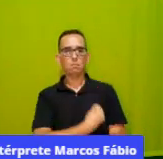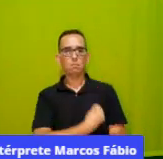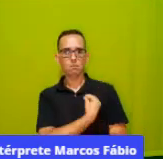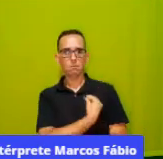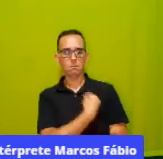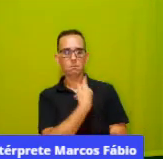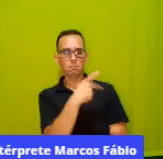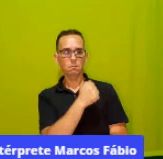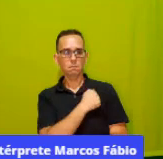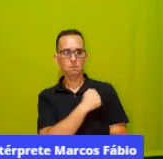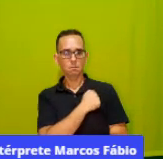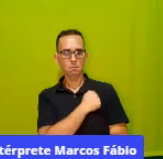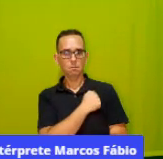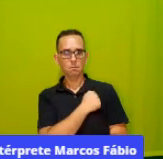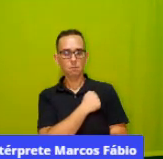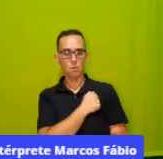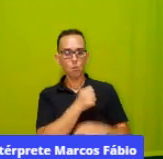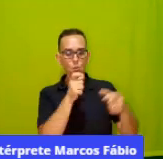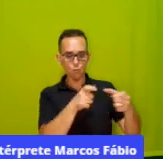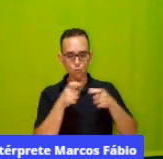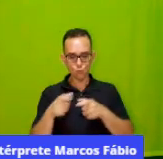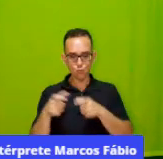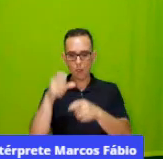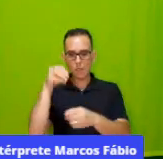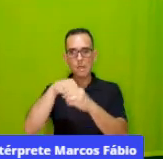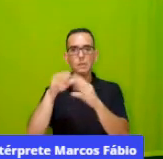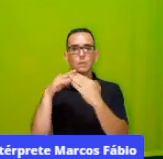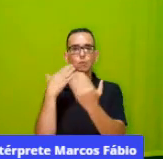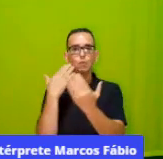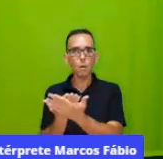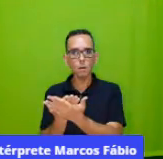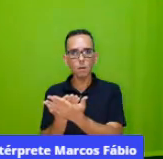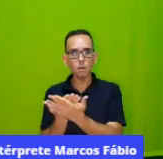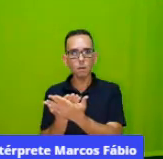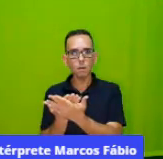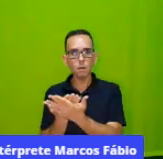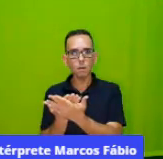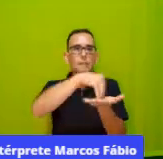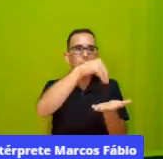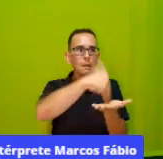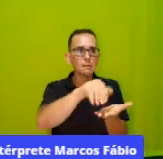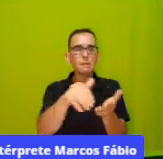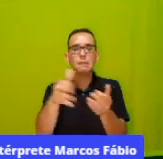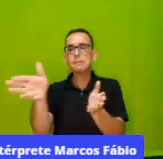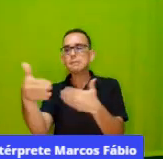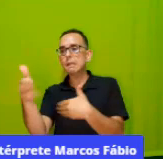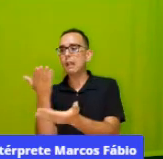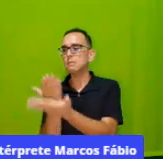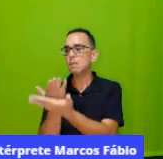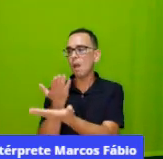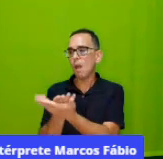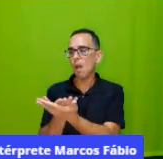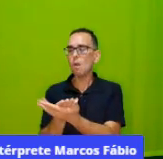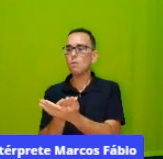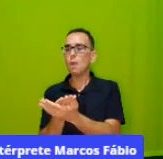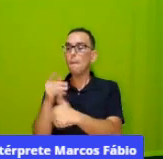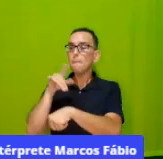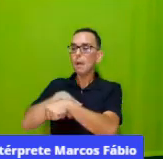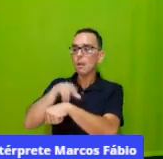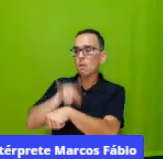Materiais escolares, dentro da realidade do teu aluno. O que ele precisa? Os lugares dentro da escola,